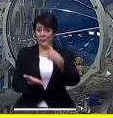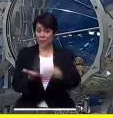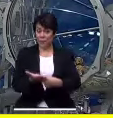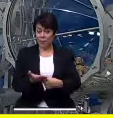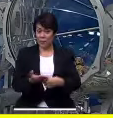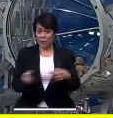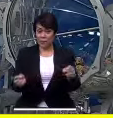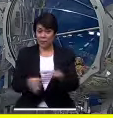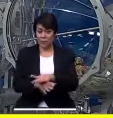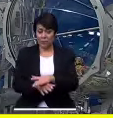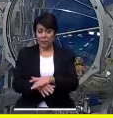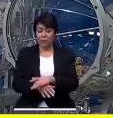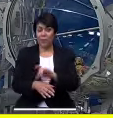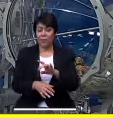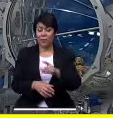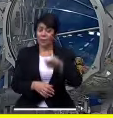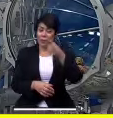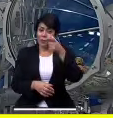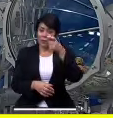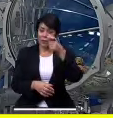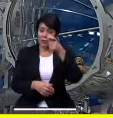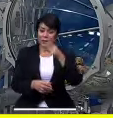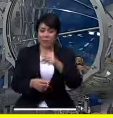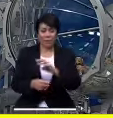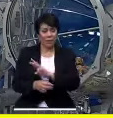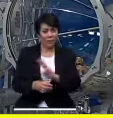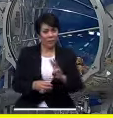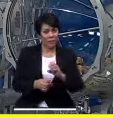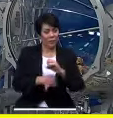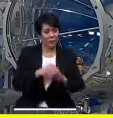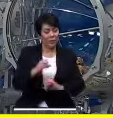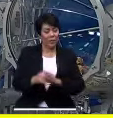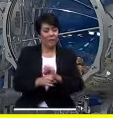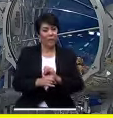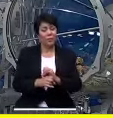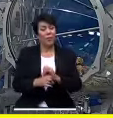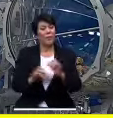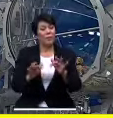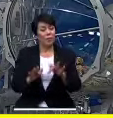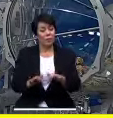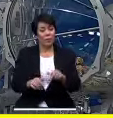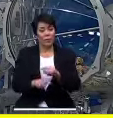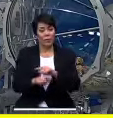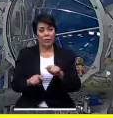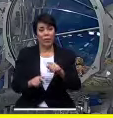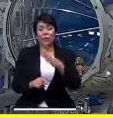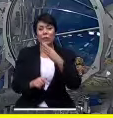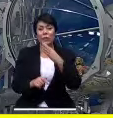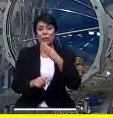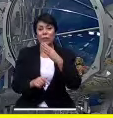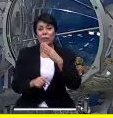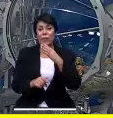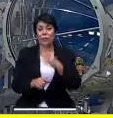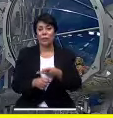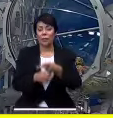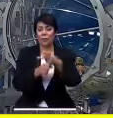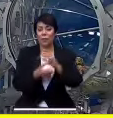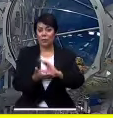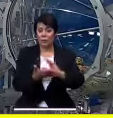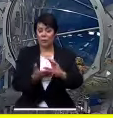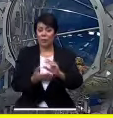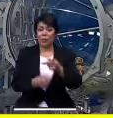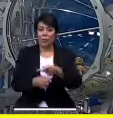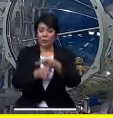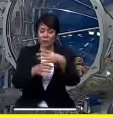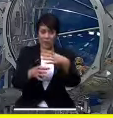validado. É só ficar atento à página da Caixa na internet, porque logo após a apuração, todos os resultados serão publicados e aí você